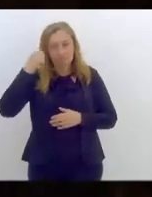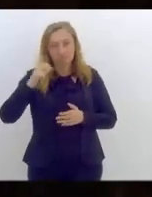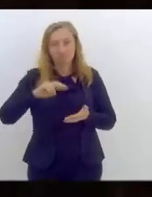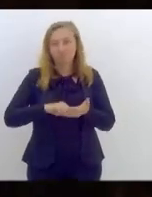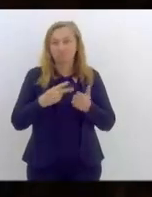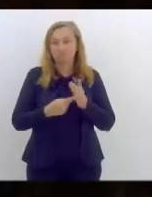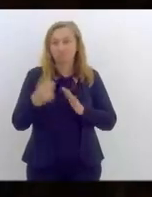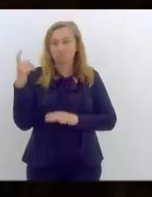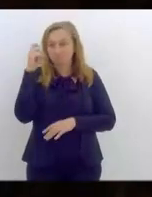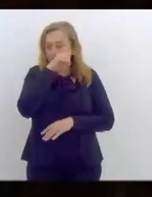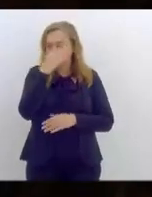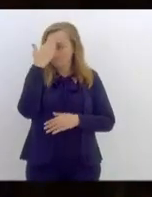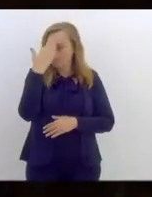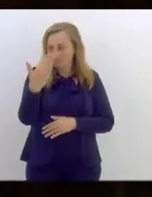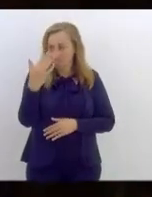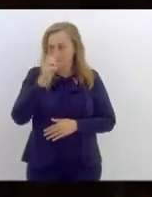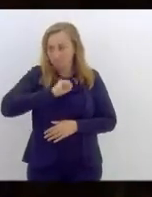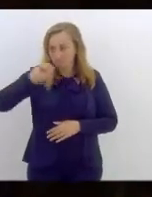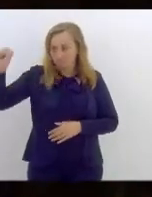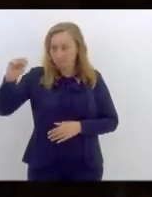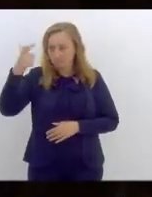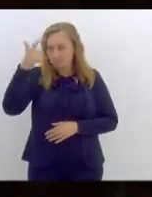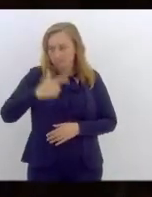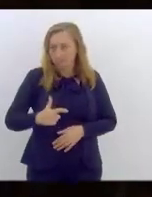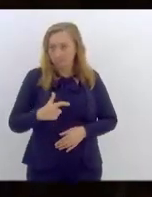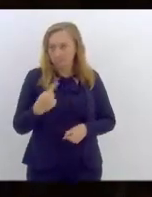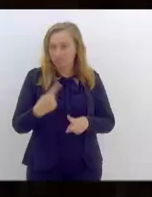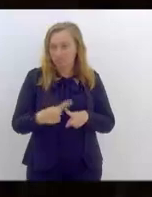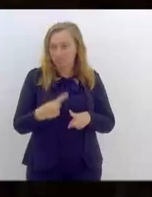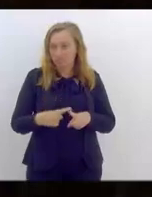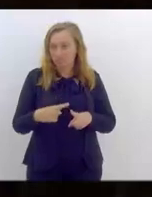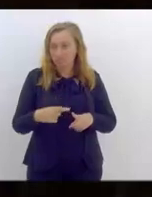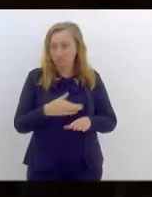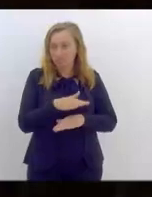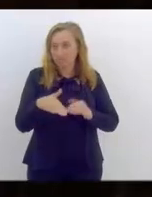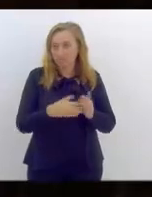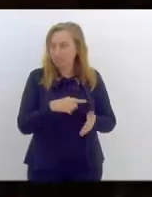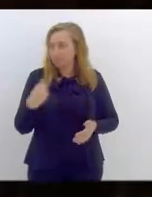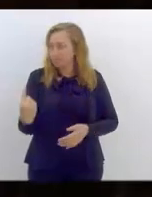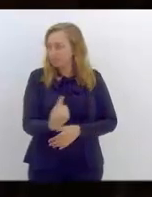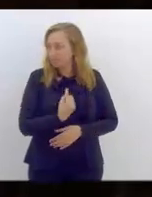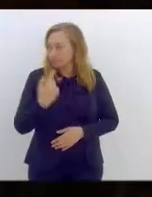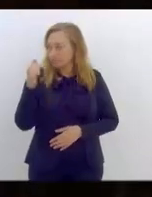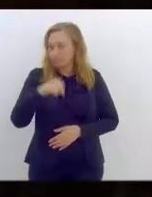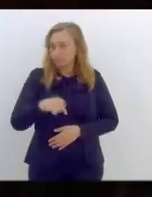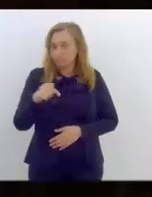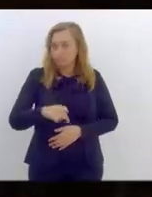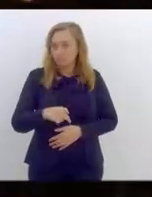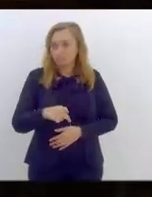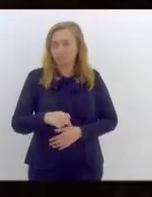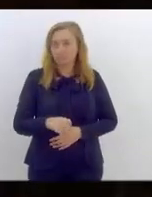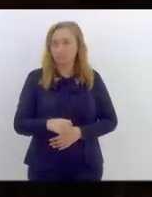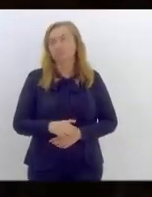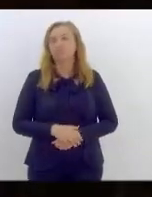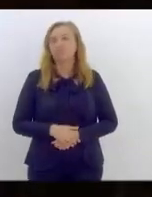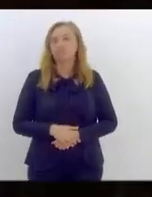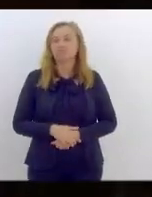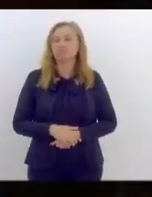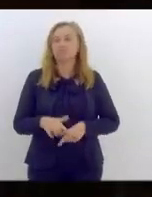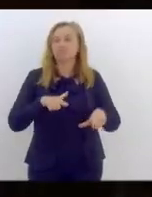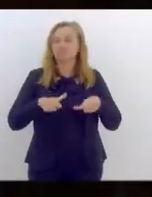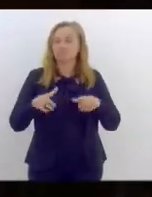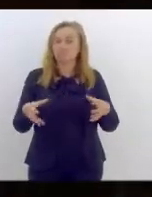só agradeço. Axé, eu só sou porque todos nós aqui, todas nós, tudo somos. Esse